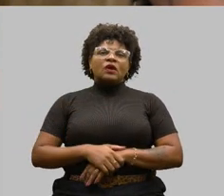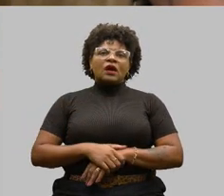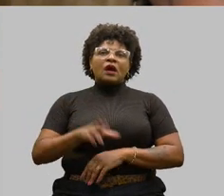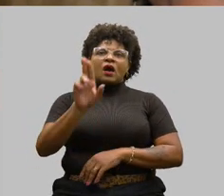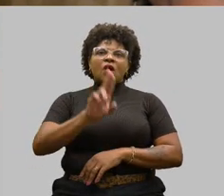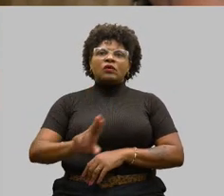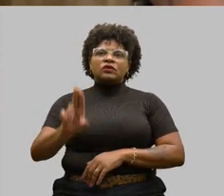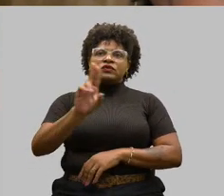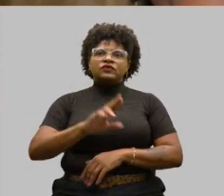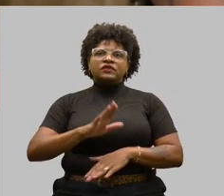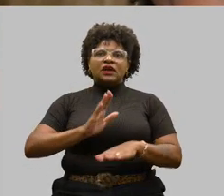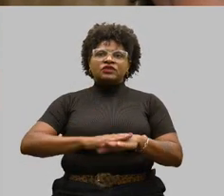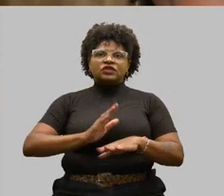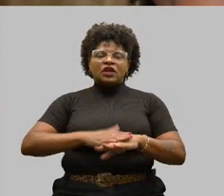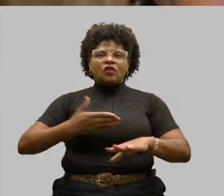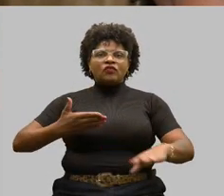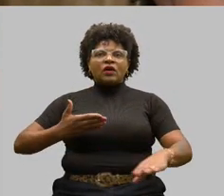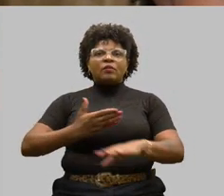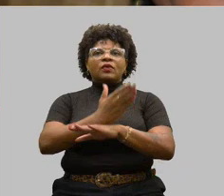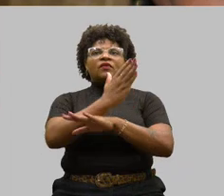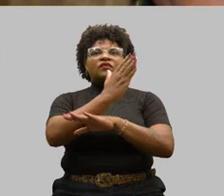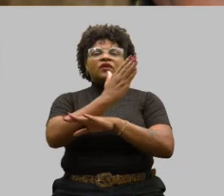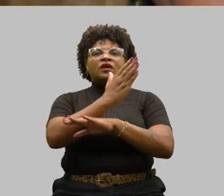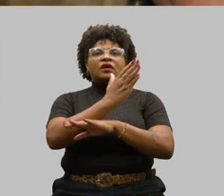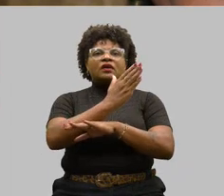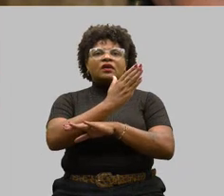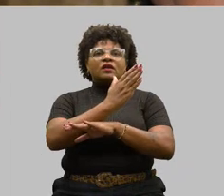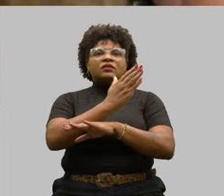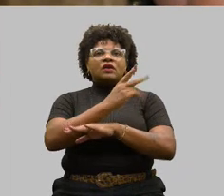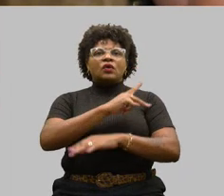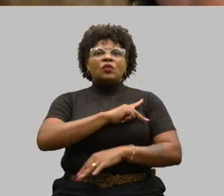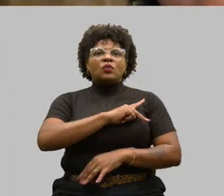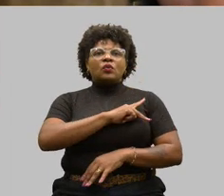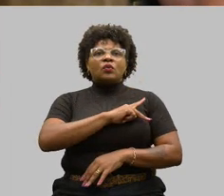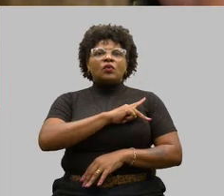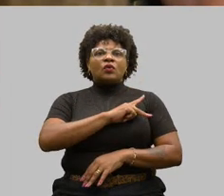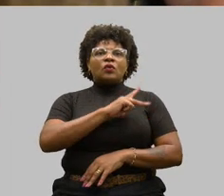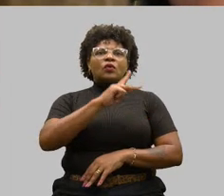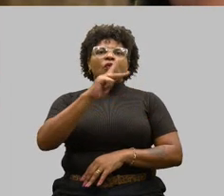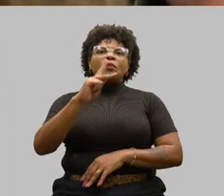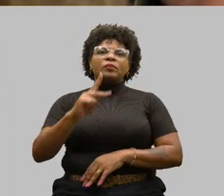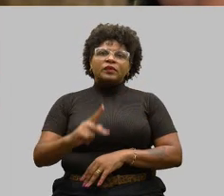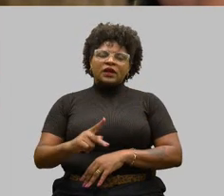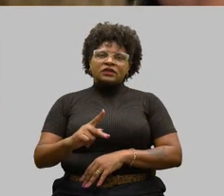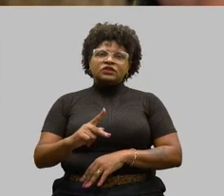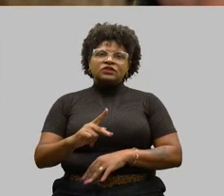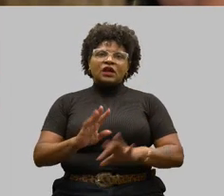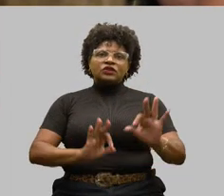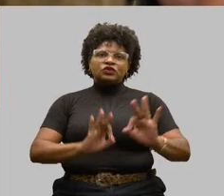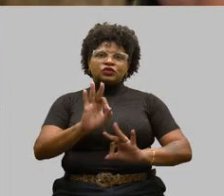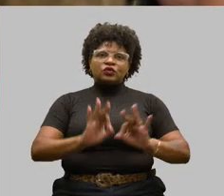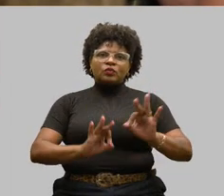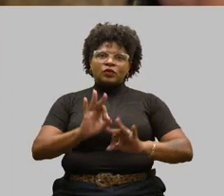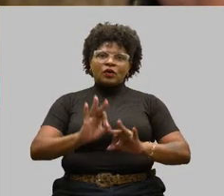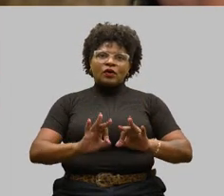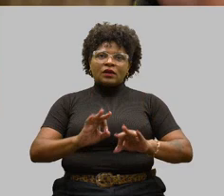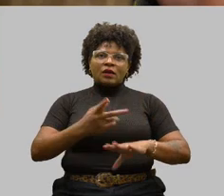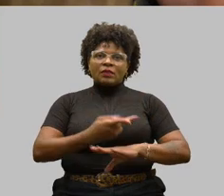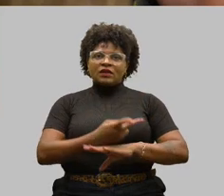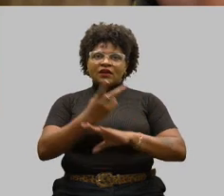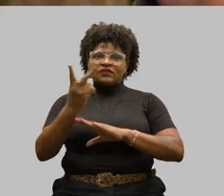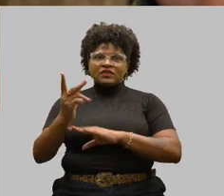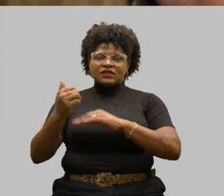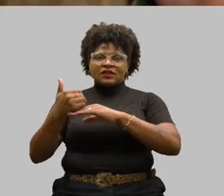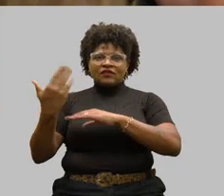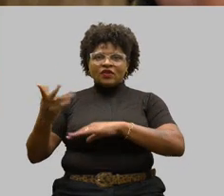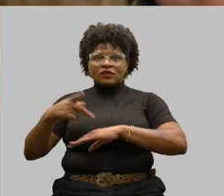eu fui aprovada o presidente do programa de intercâmbio me disse que eu não era capaz de